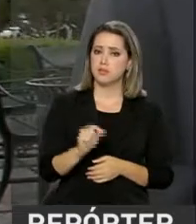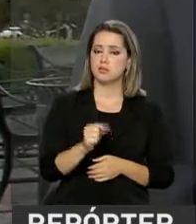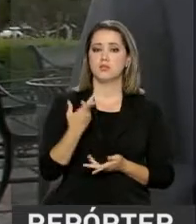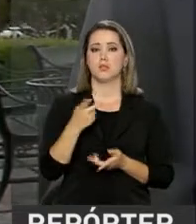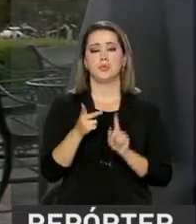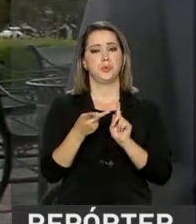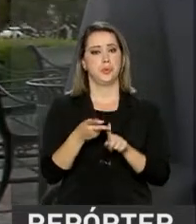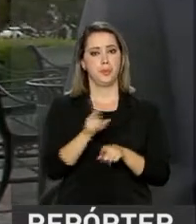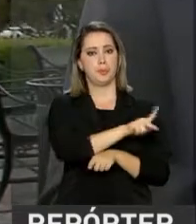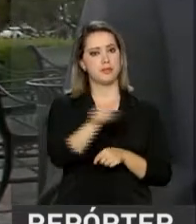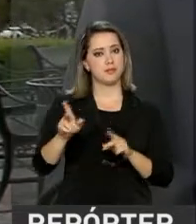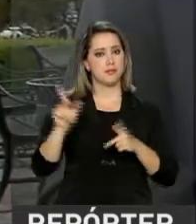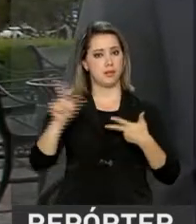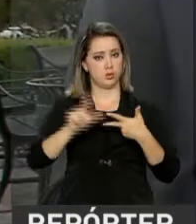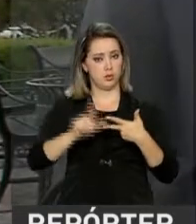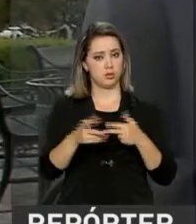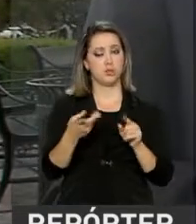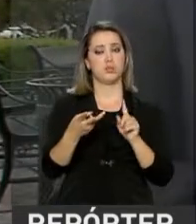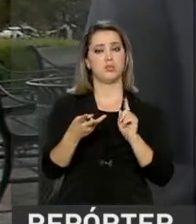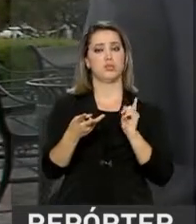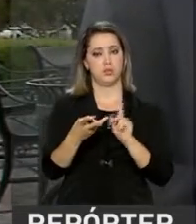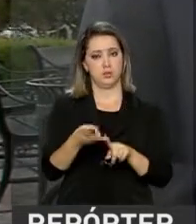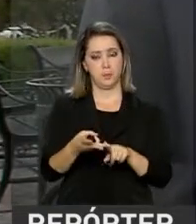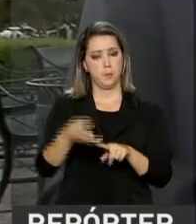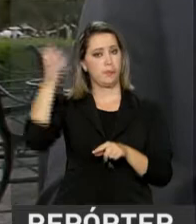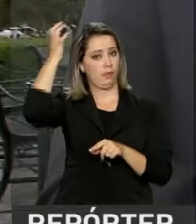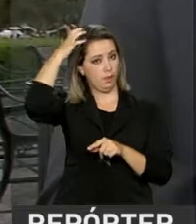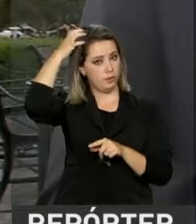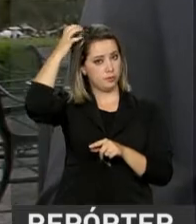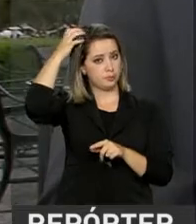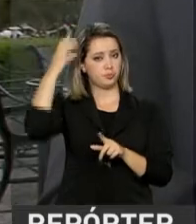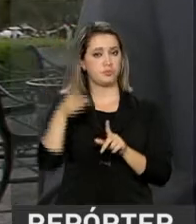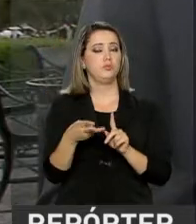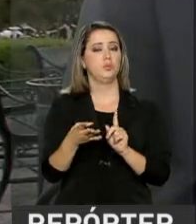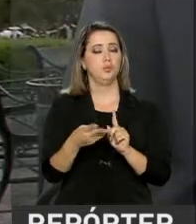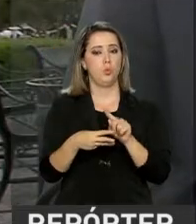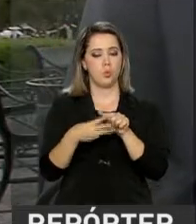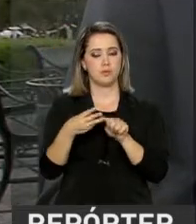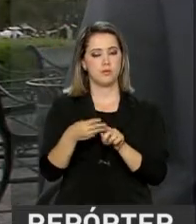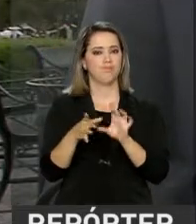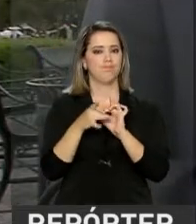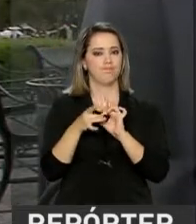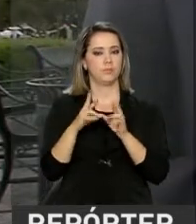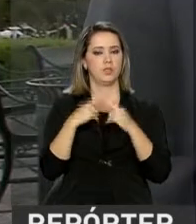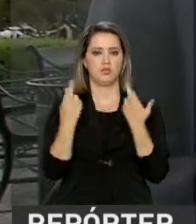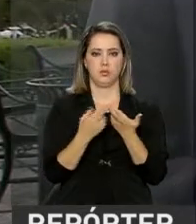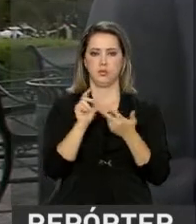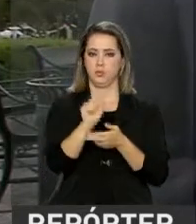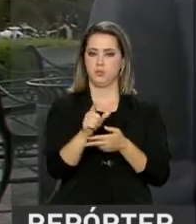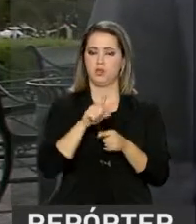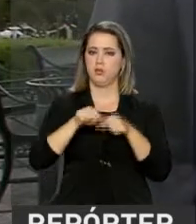o presidente do parlamento norueguês, Olemic Thommessen, e o rei Harald V. Também estão previstas